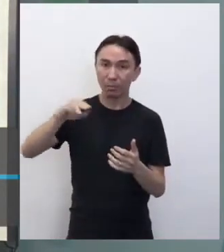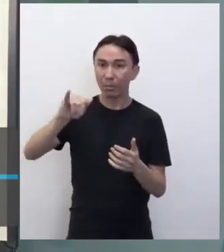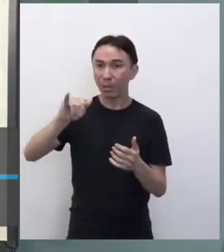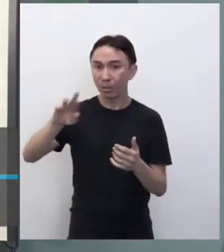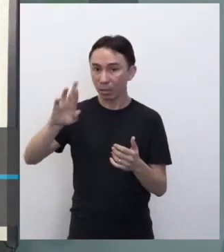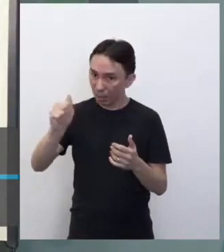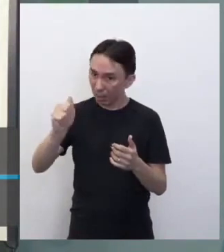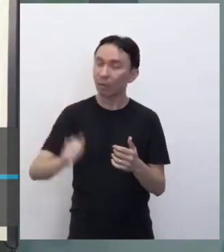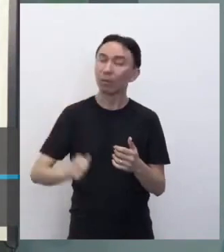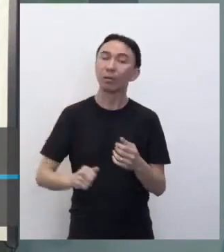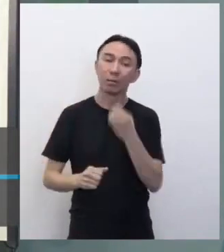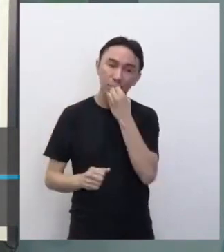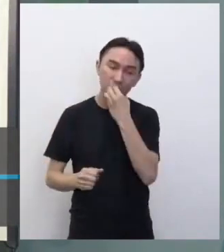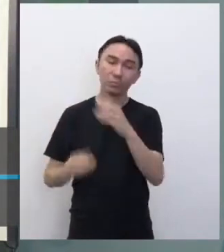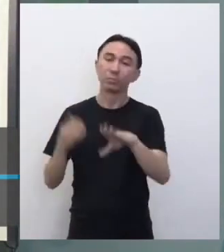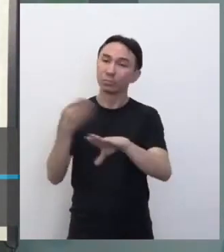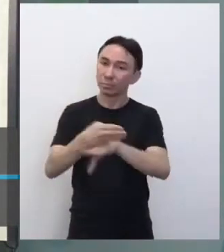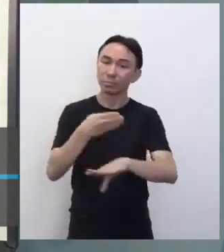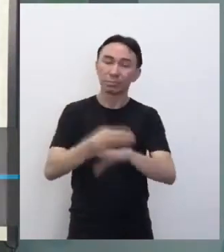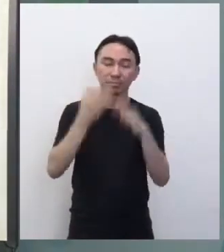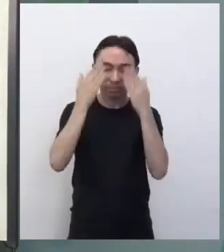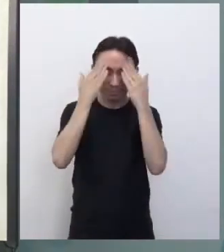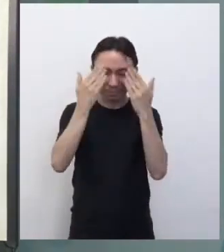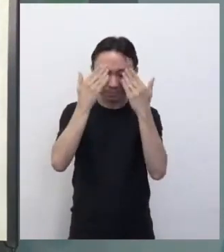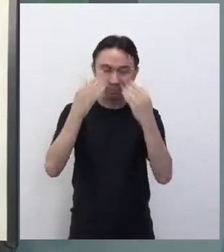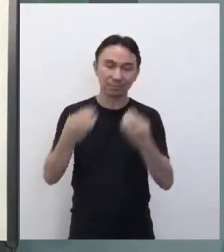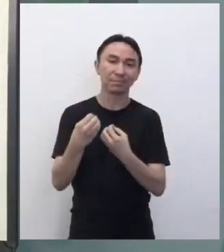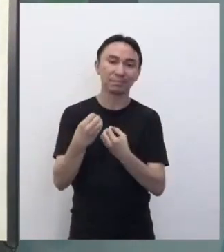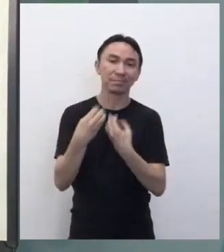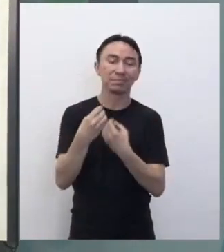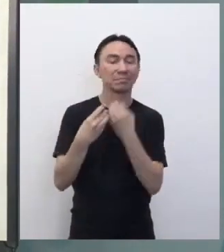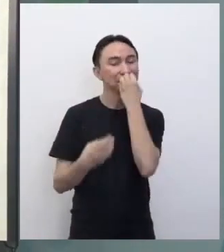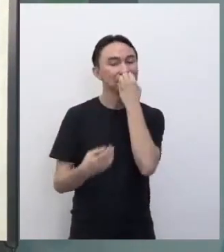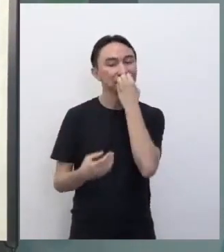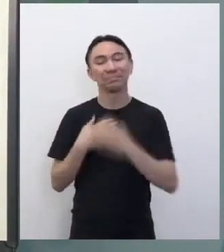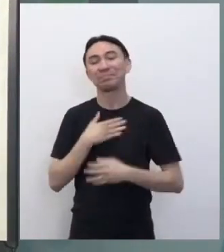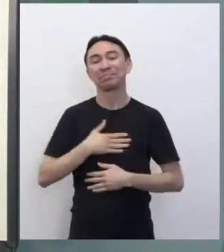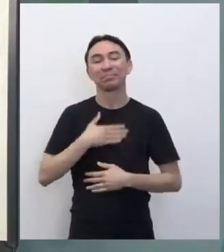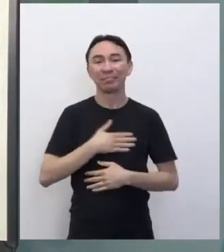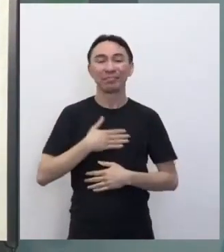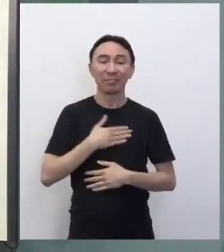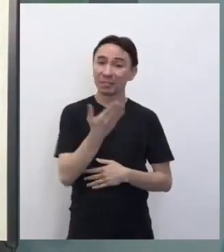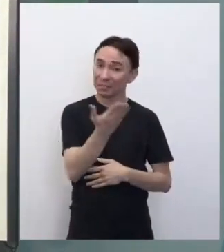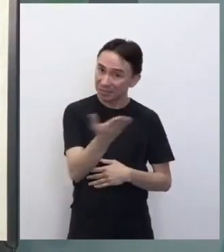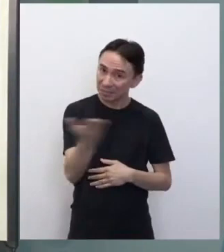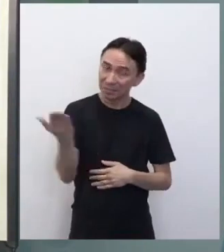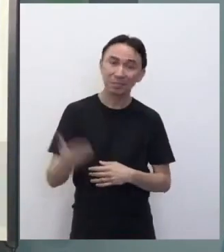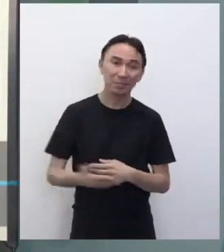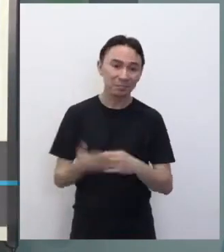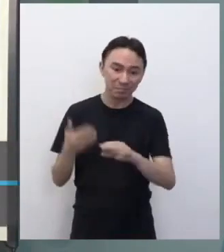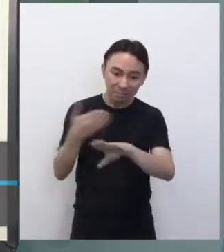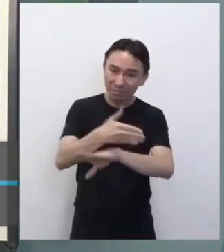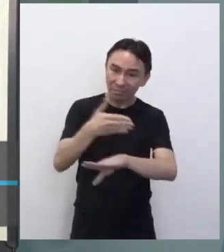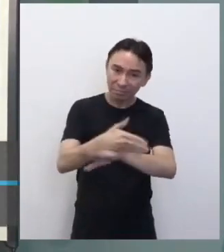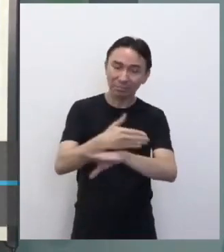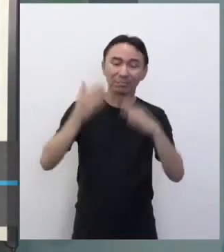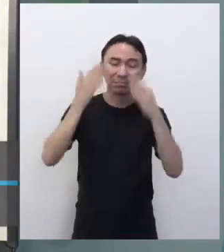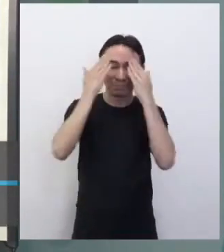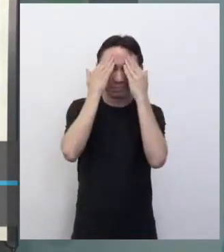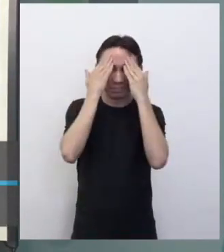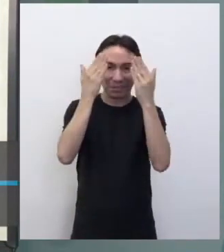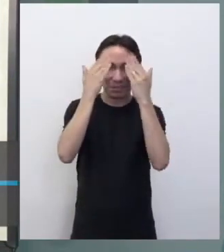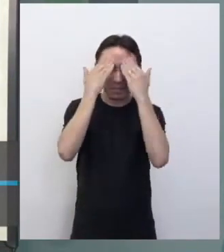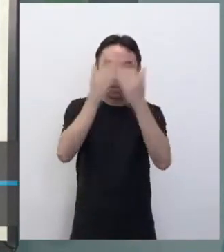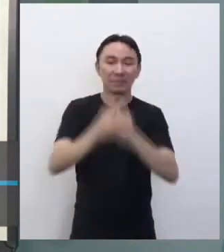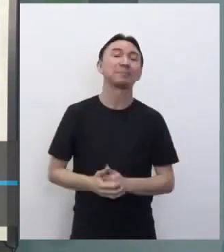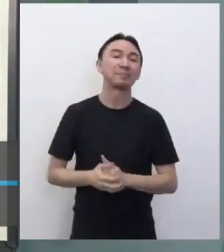e agradecendo a gente pelas aulas. Então, thank you all for your participation. Né? A gente agradece a todos vocês aí pela participação.